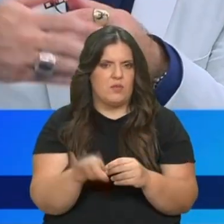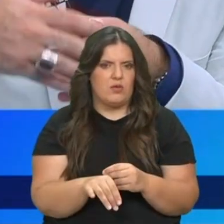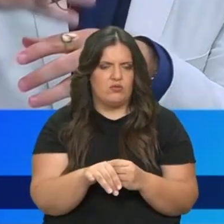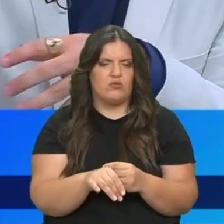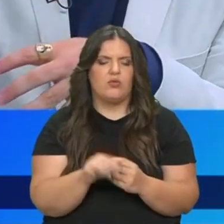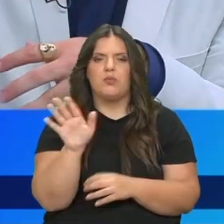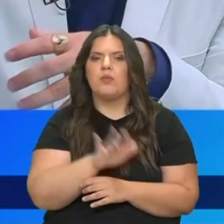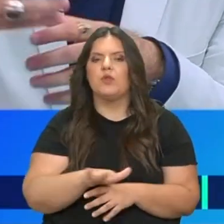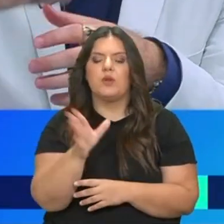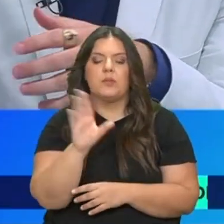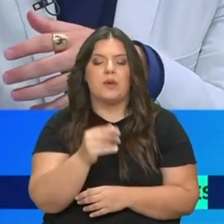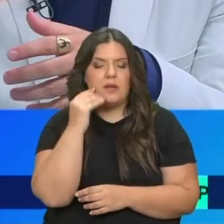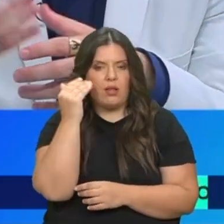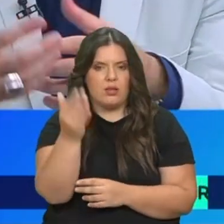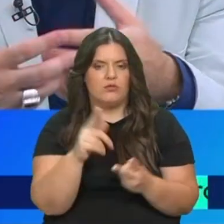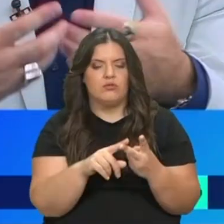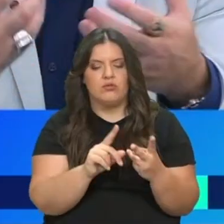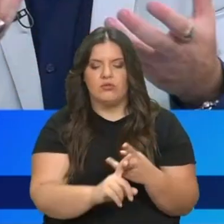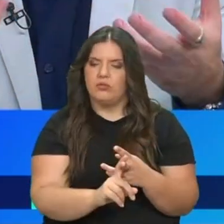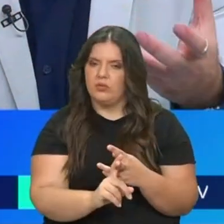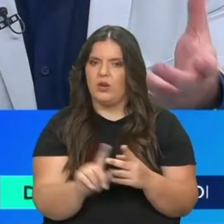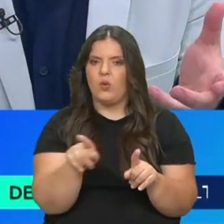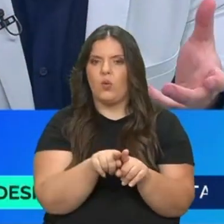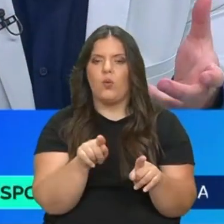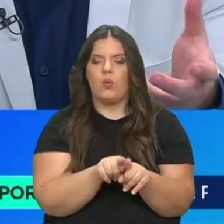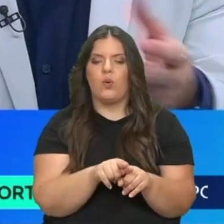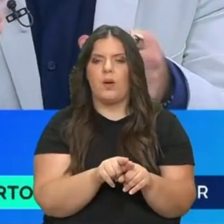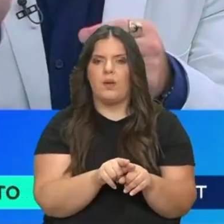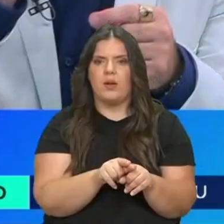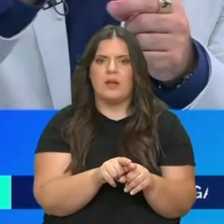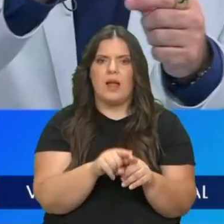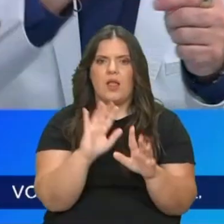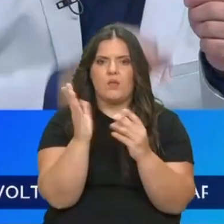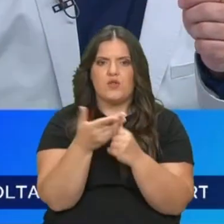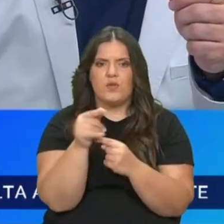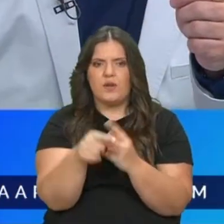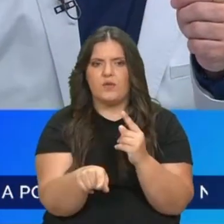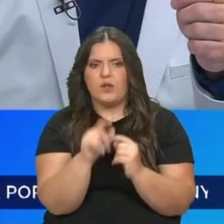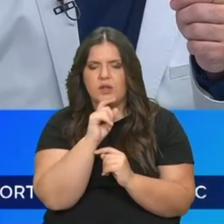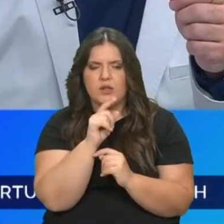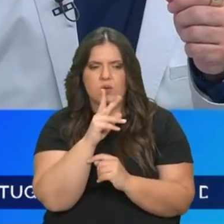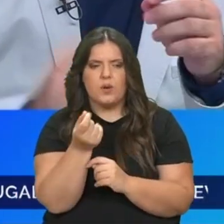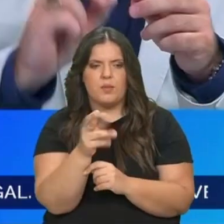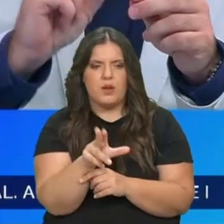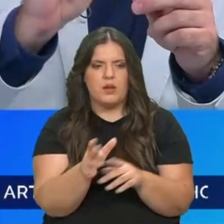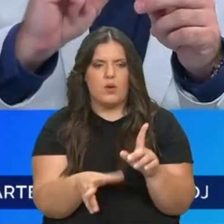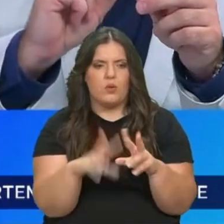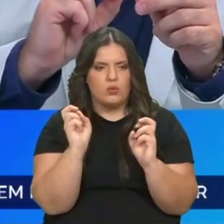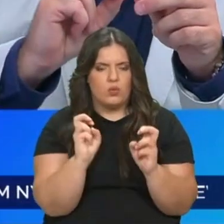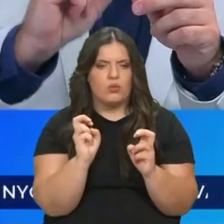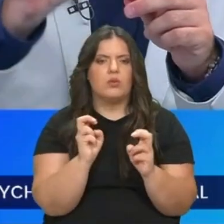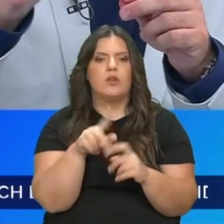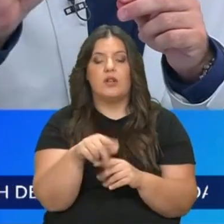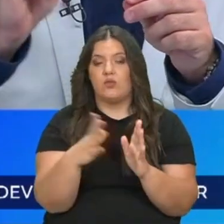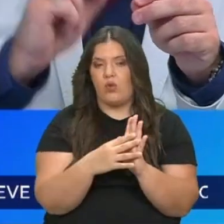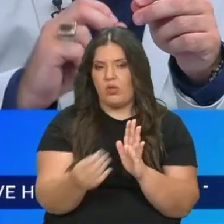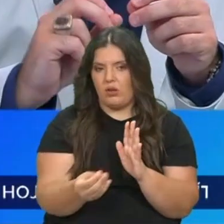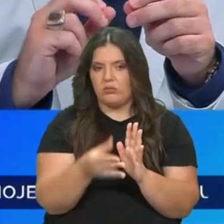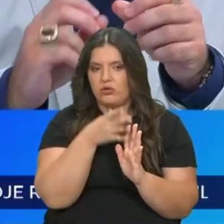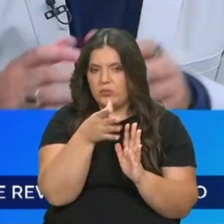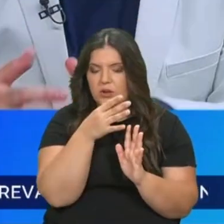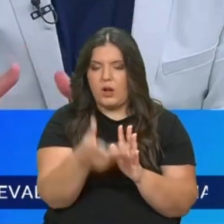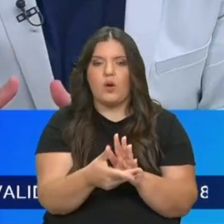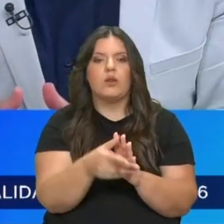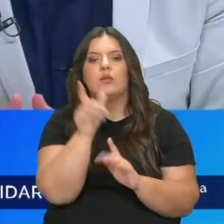para zonas mais altas, criar uma espécie quase de uma atmosfera. E foi isso que o Hubble encontrou. Este modelo, explicado agora